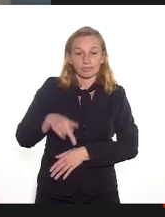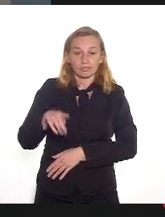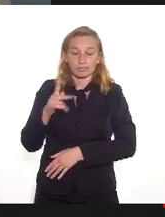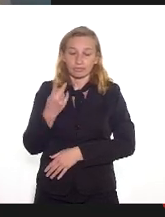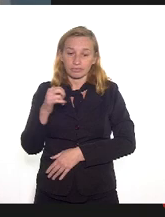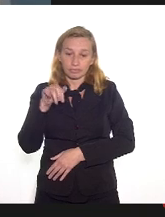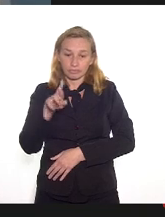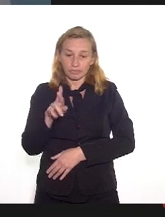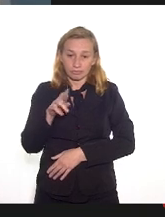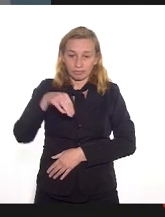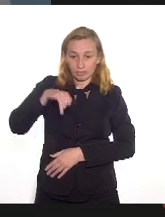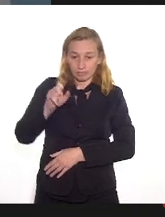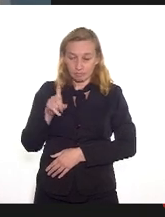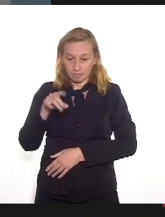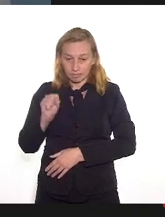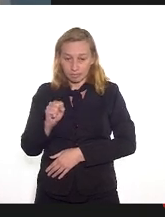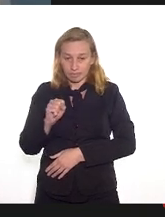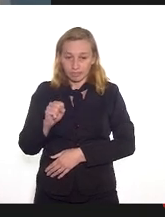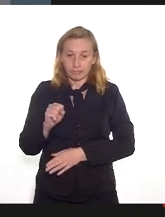o representante da CEFET.